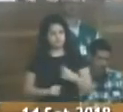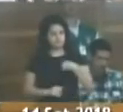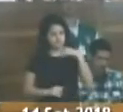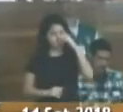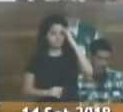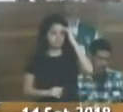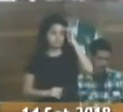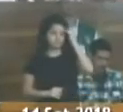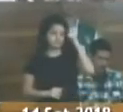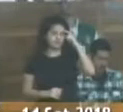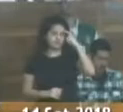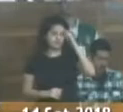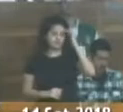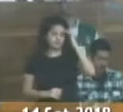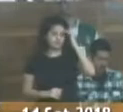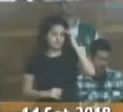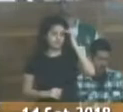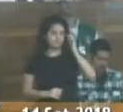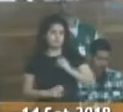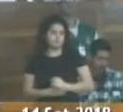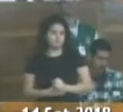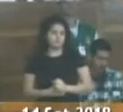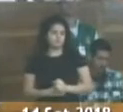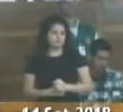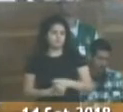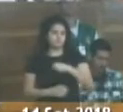assim, poder público, né,